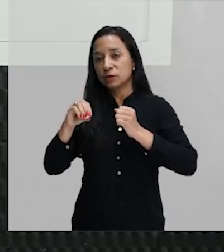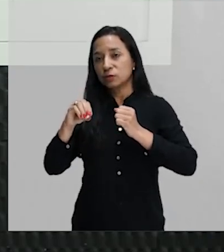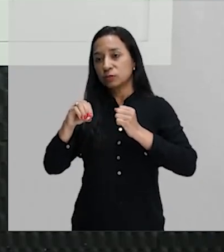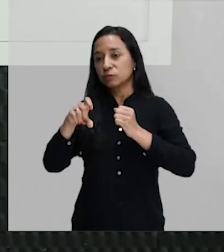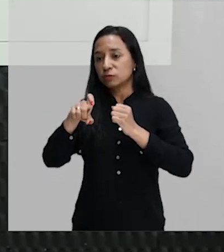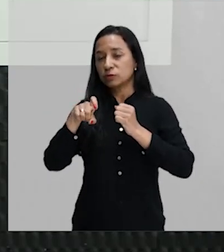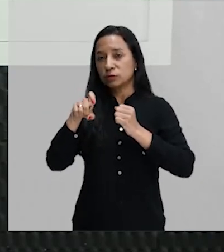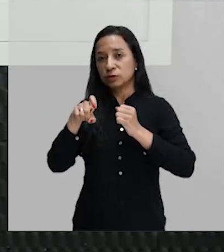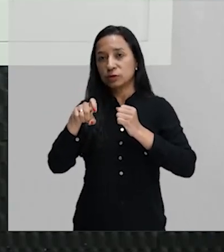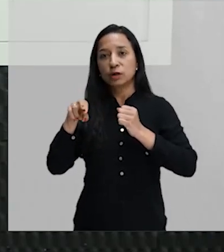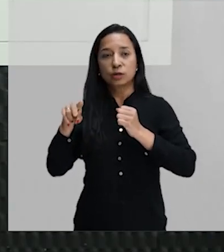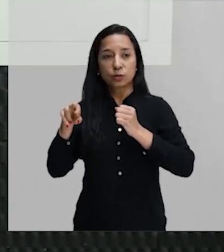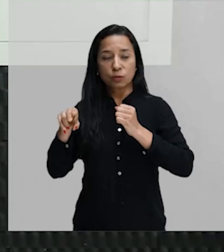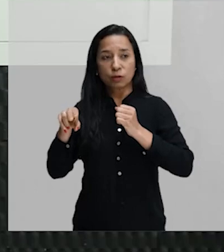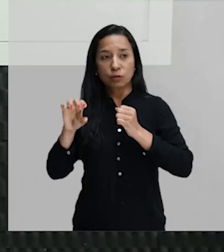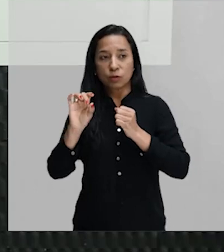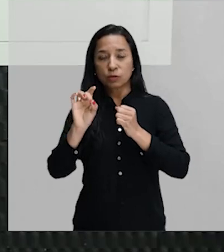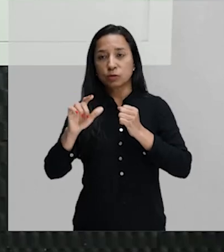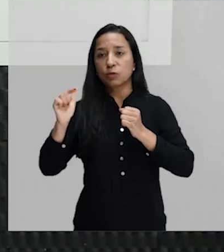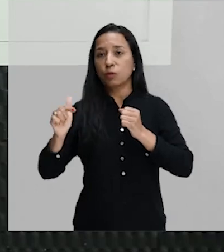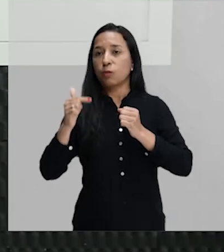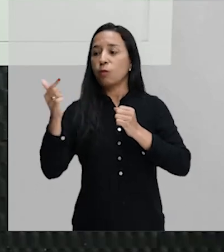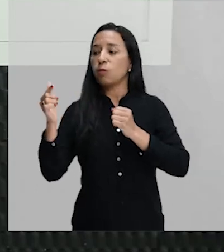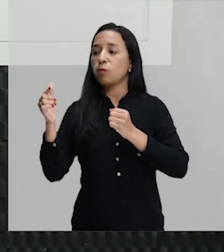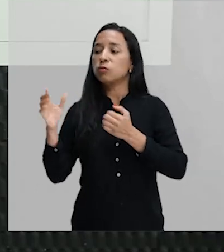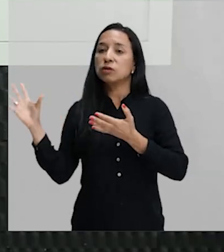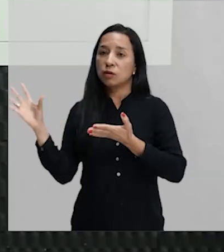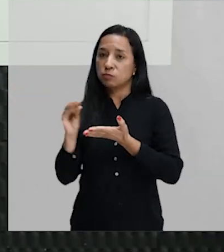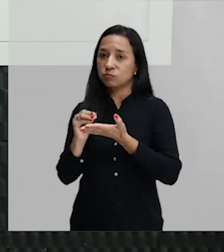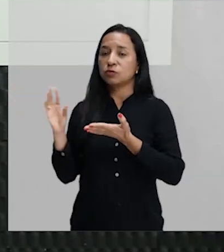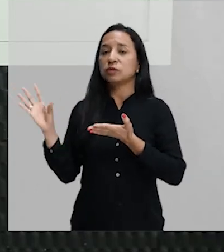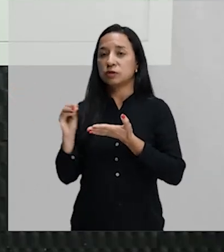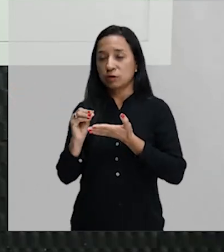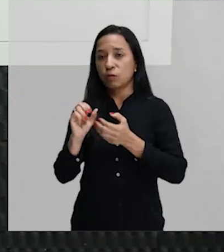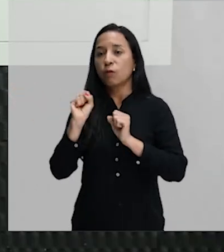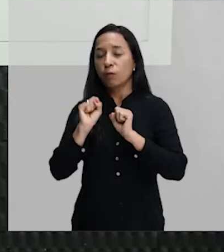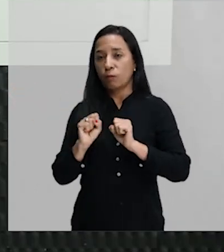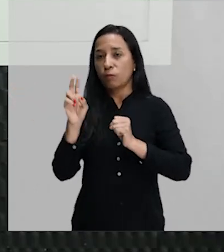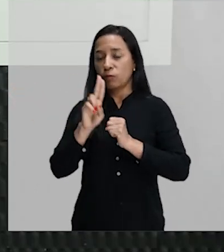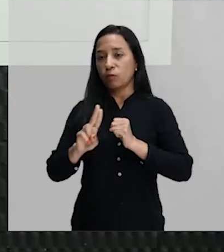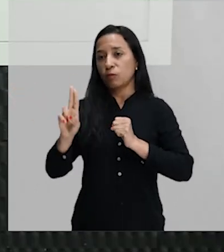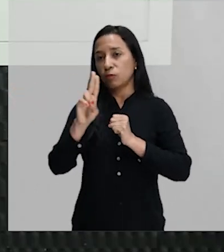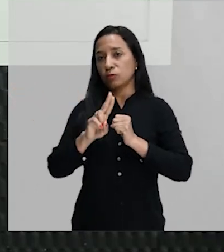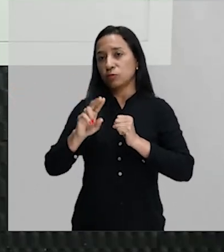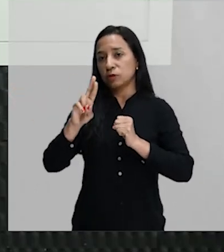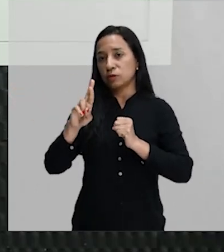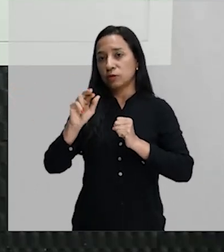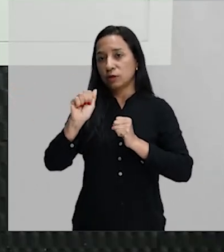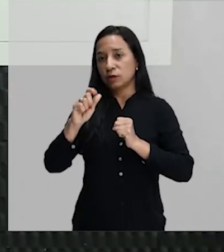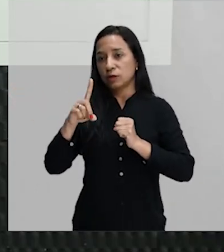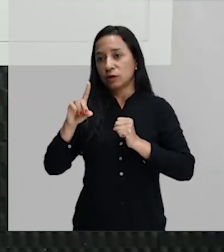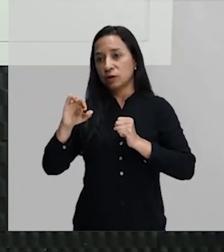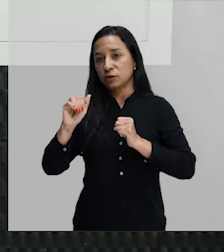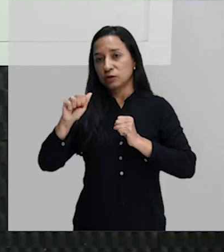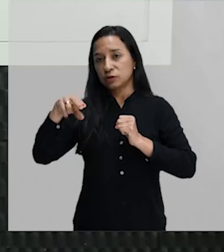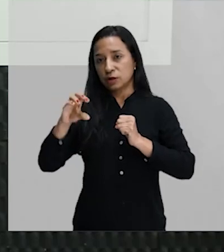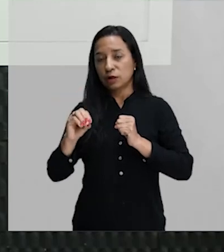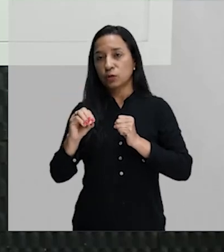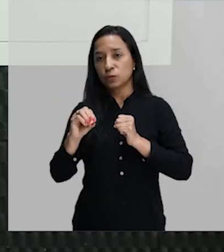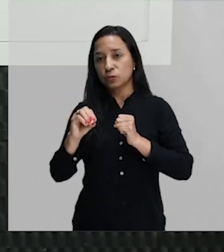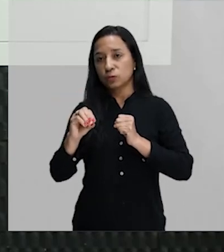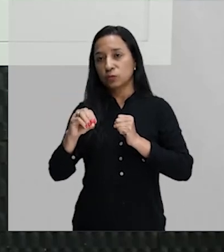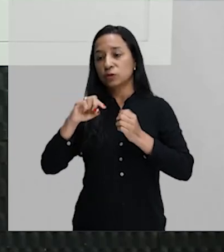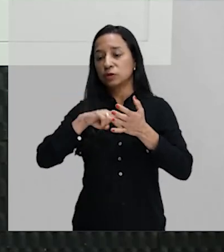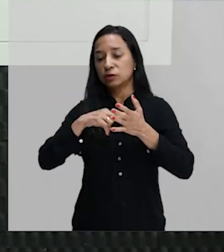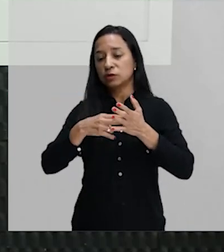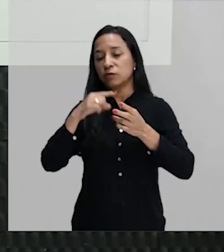A mesma coisa. Isso aqui, gente, é só outra notação, né? Porque eu posso usar o radiano, que eu uso o π, ou posso usar o